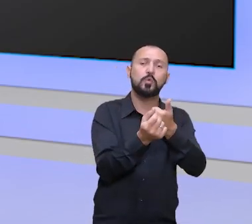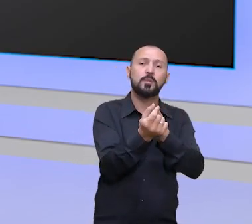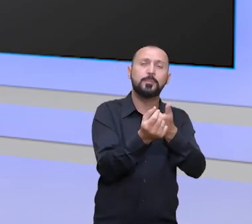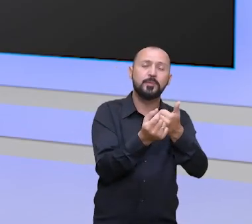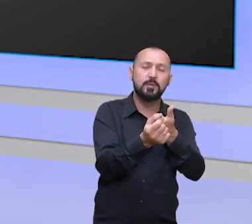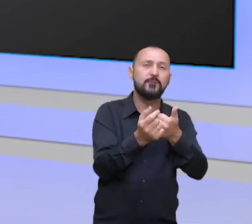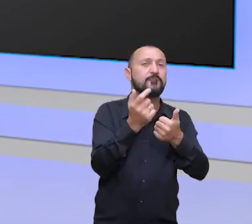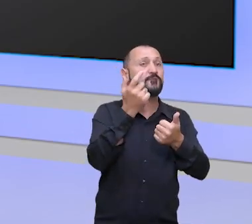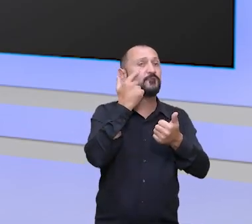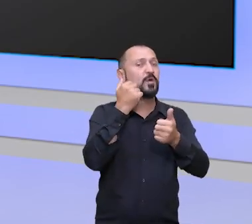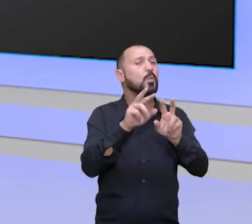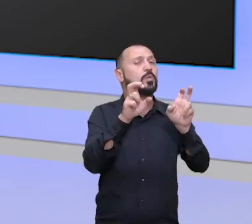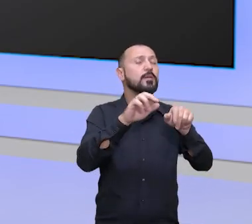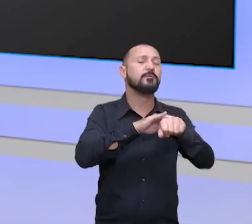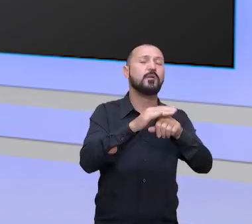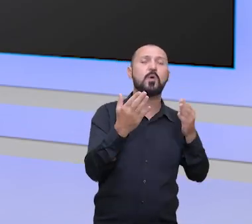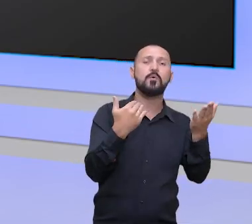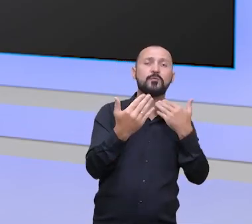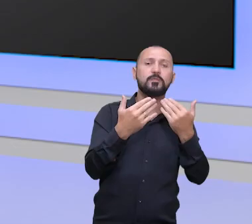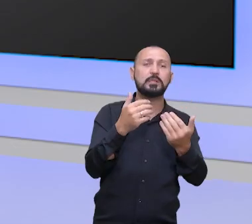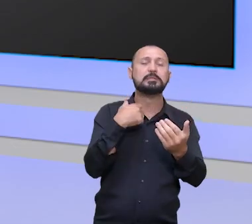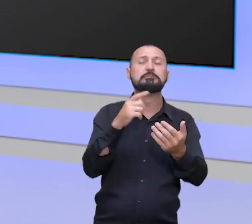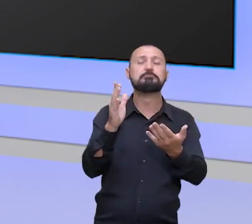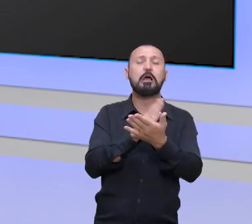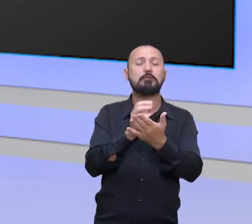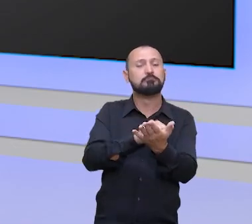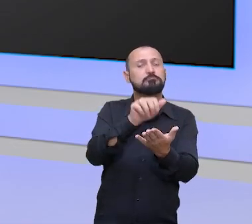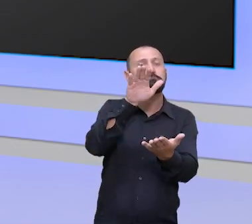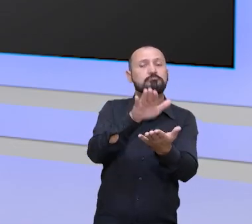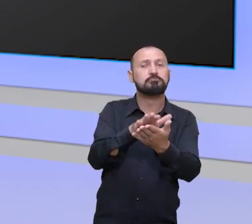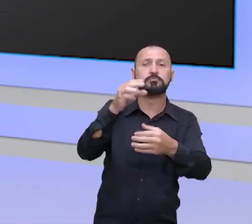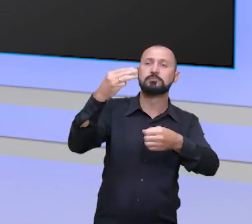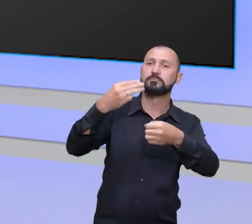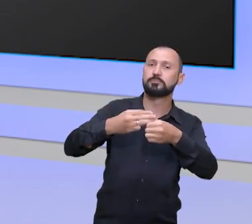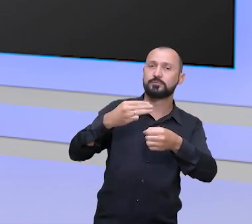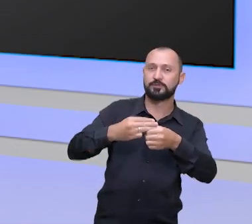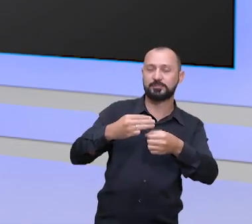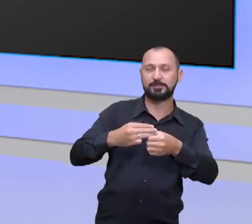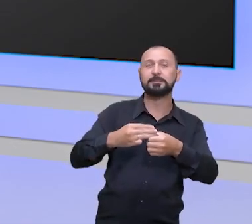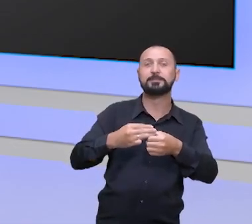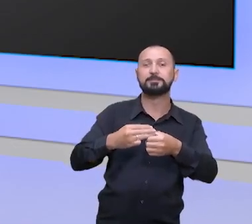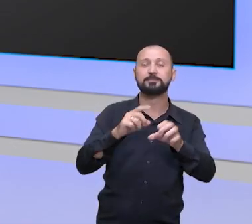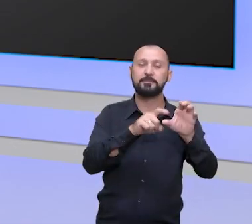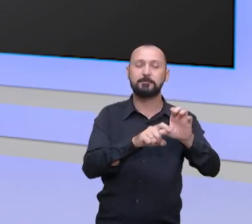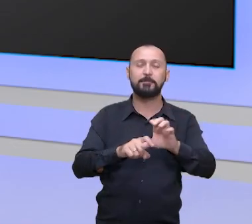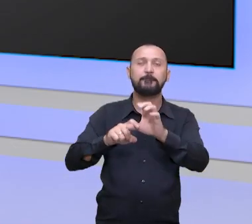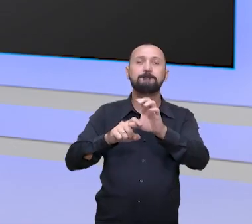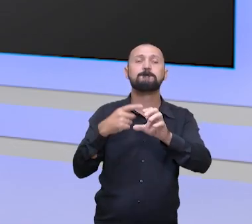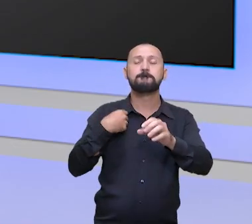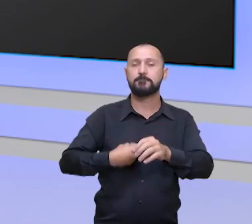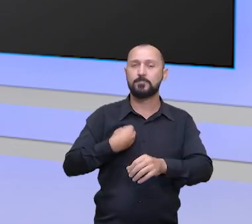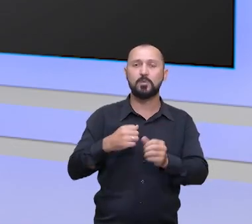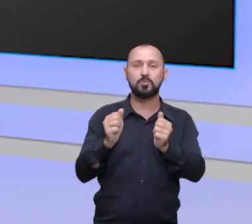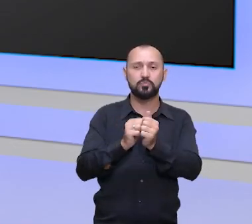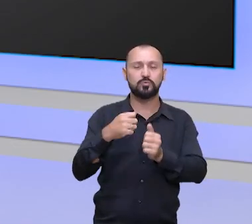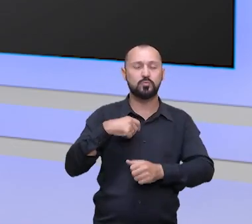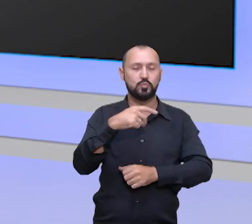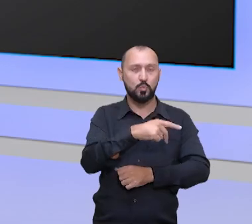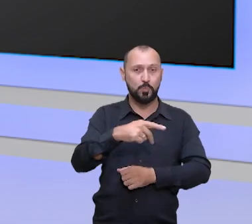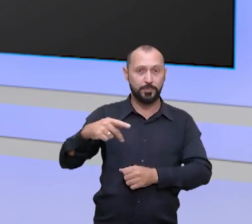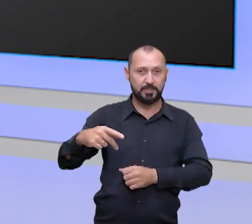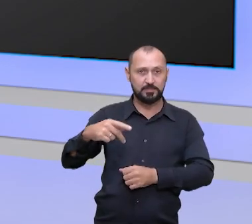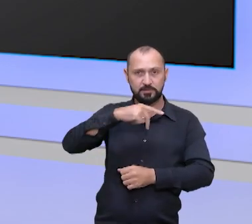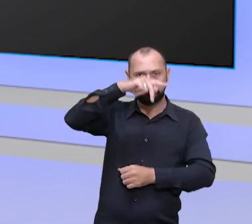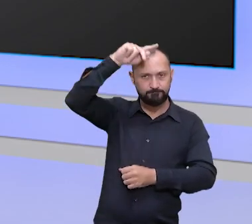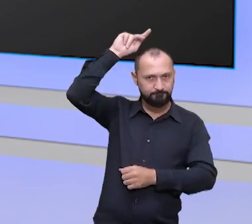Contas do Estado, irá tratar da negociação de dívidas dos municípios. O encontro contou com a participação do presidente